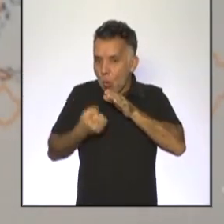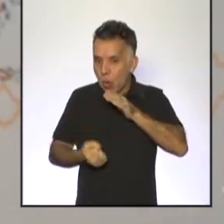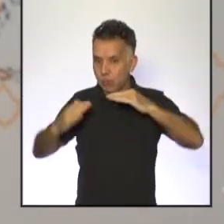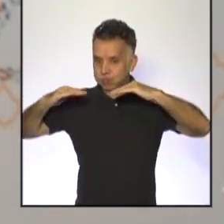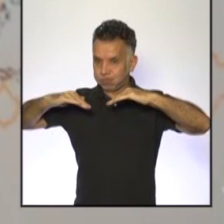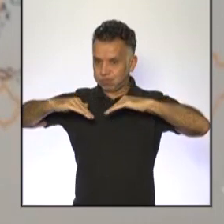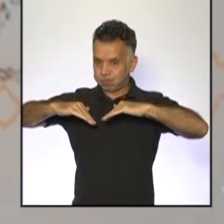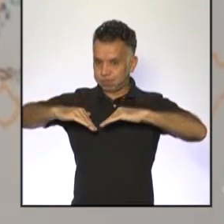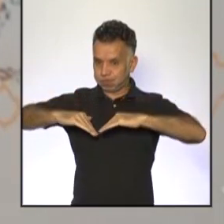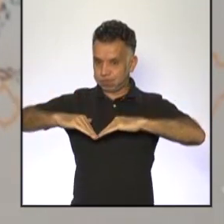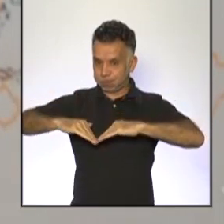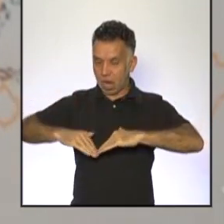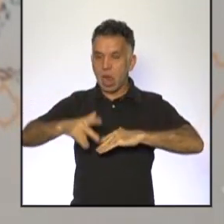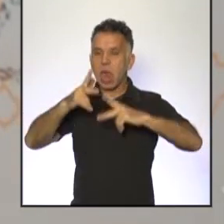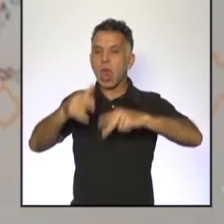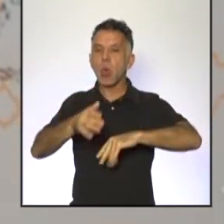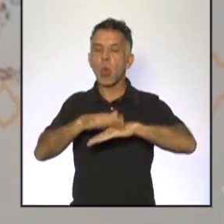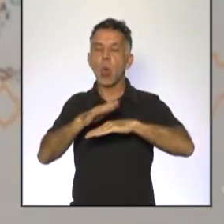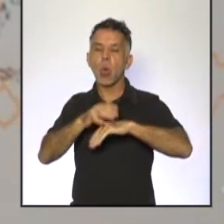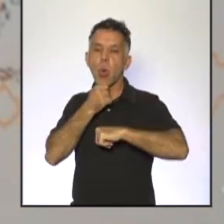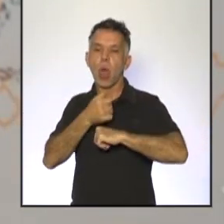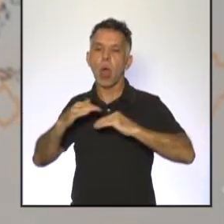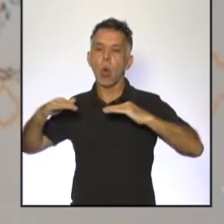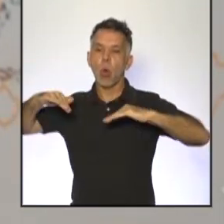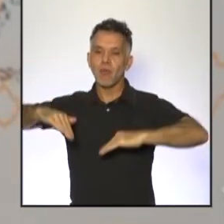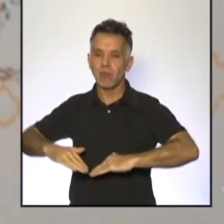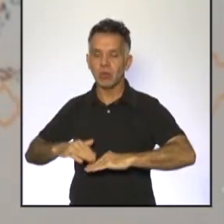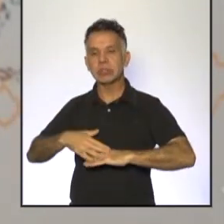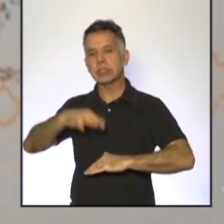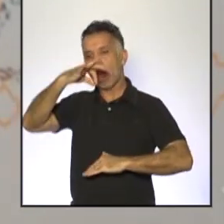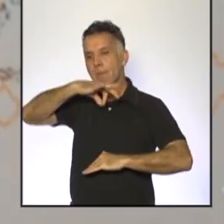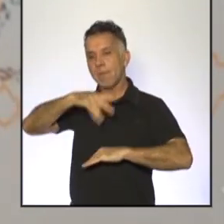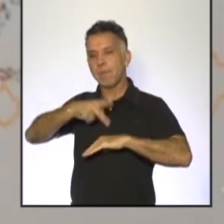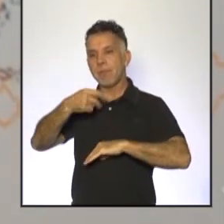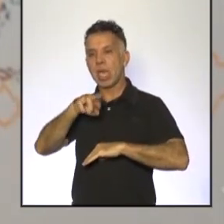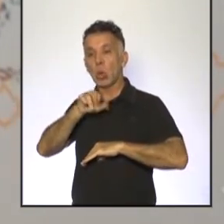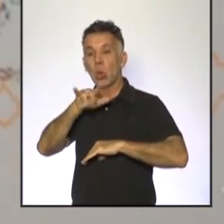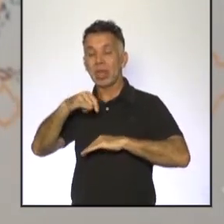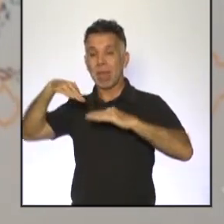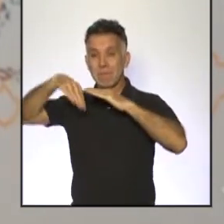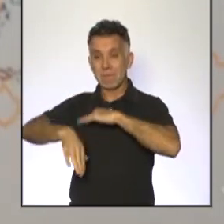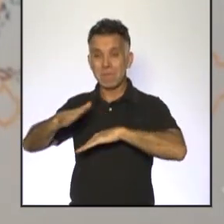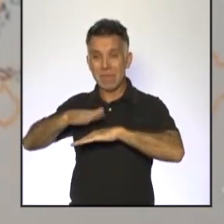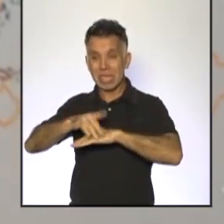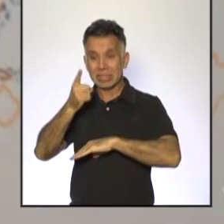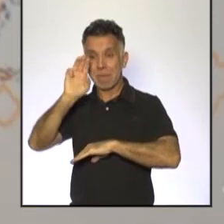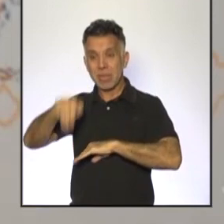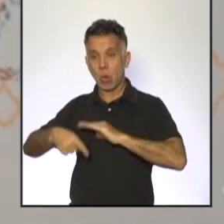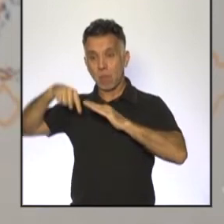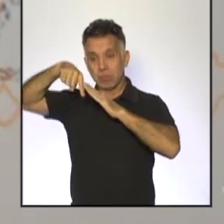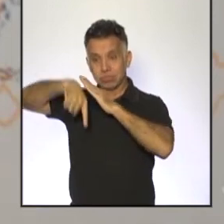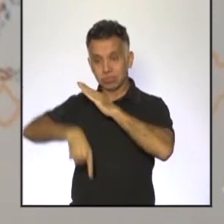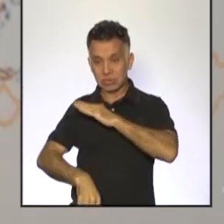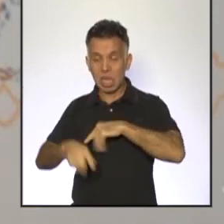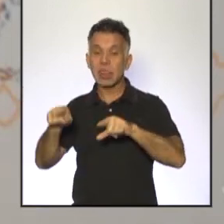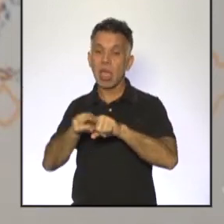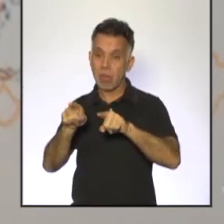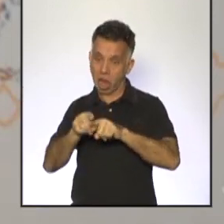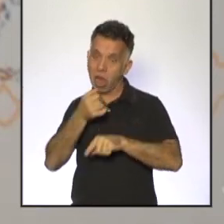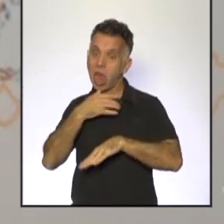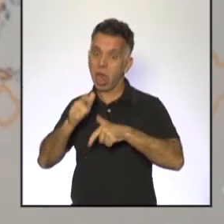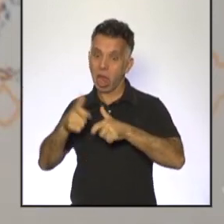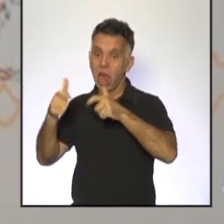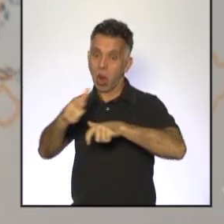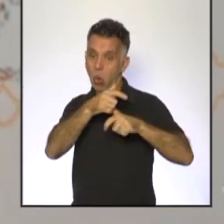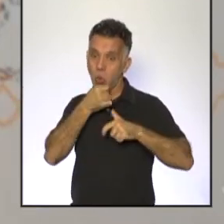por exemplo, como a fossa peruana, que chega a mais de 8.000 metros de profundidade, por exemplo, como a fossa das Marianas das Filipinas, atingindo